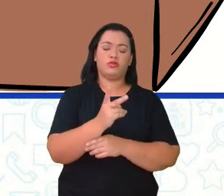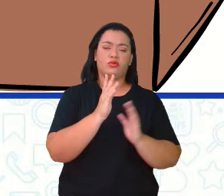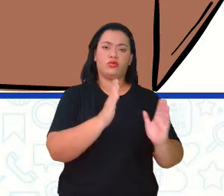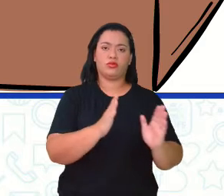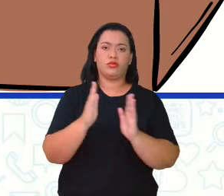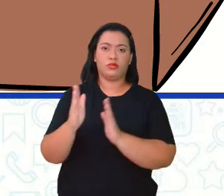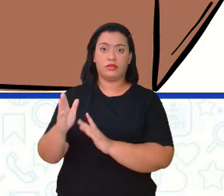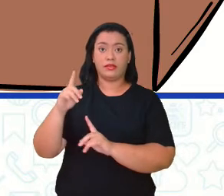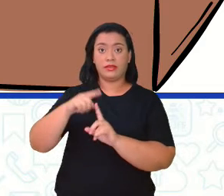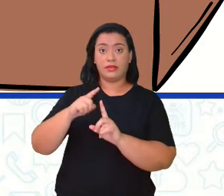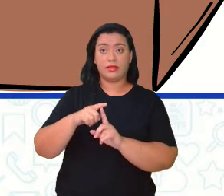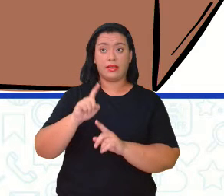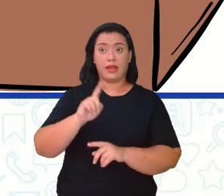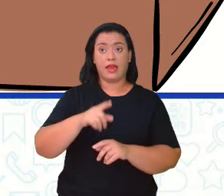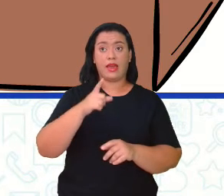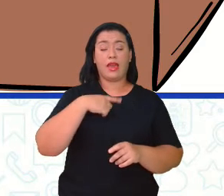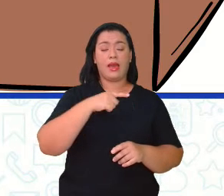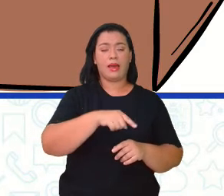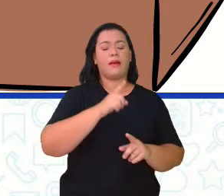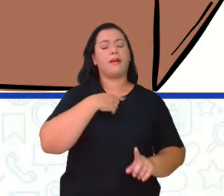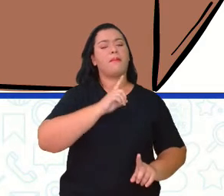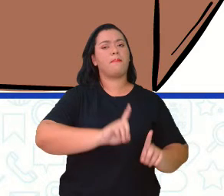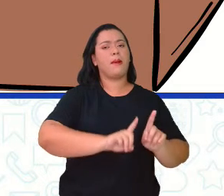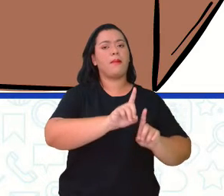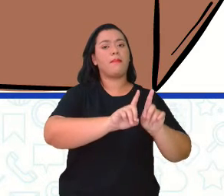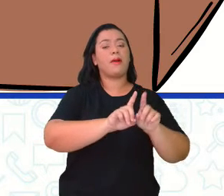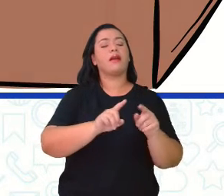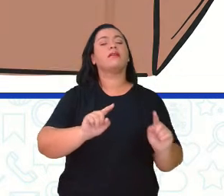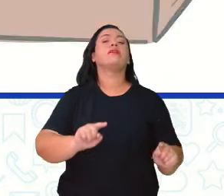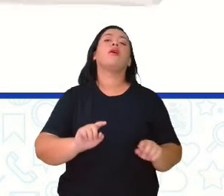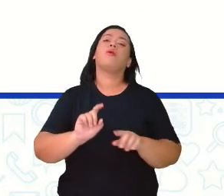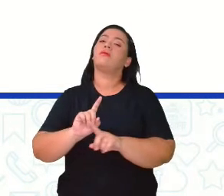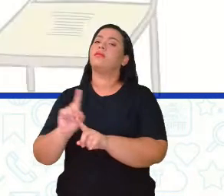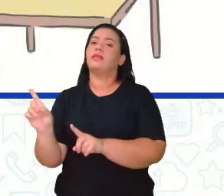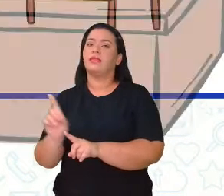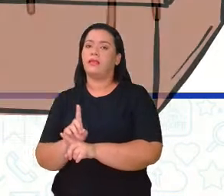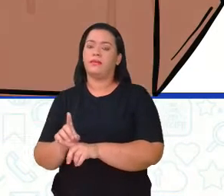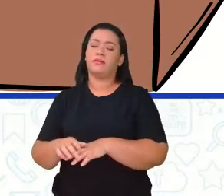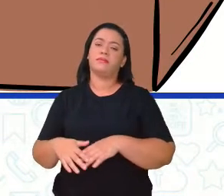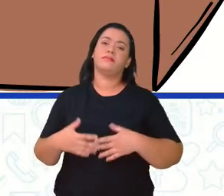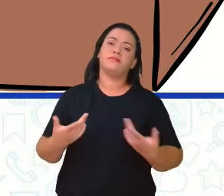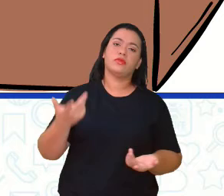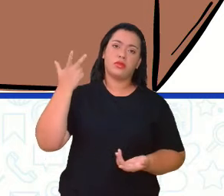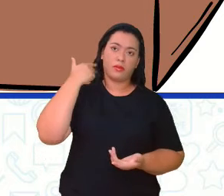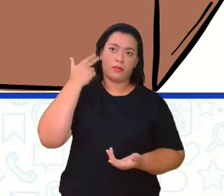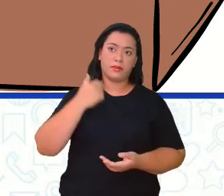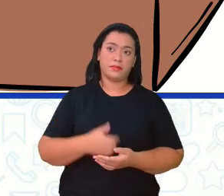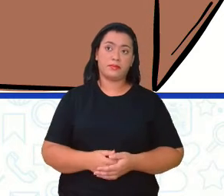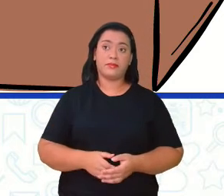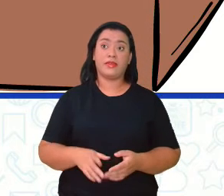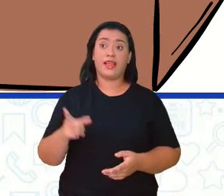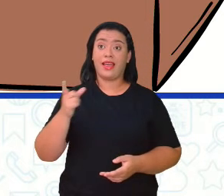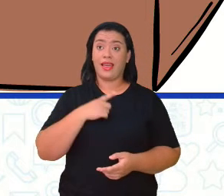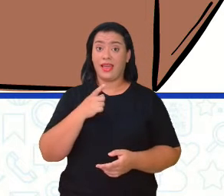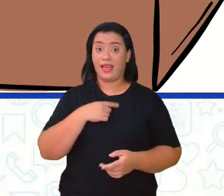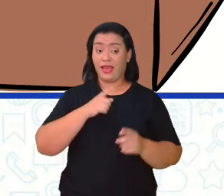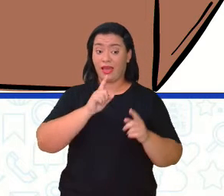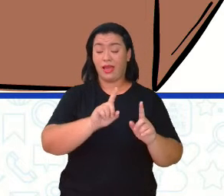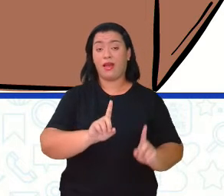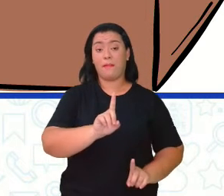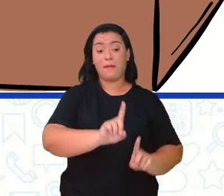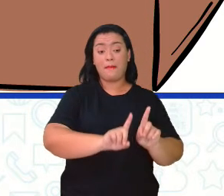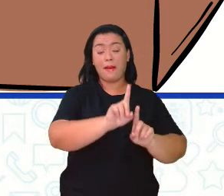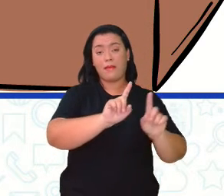classificações, tanto da parte competitiva como da não competitiva. Então, dentro das ginásticas